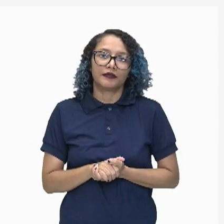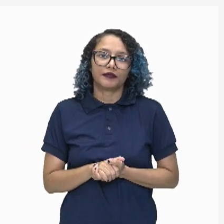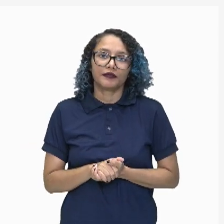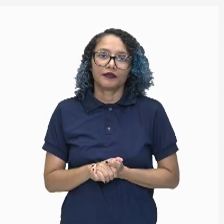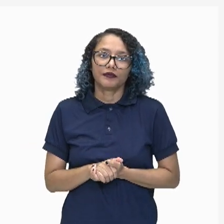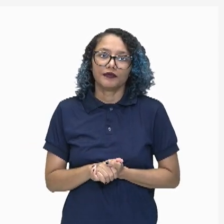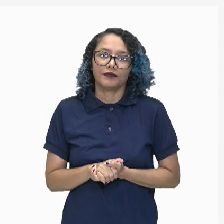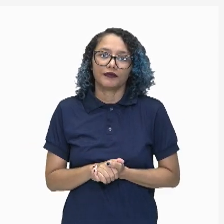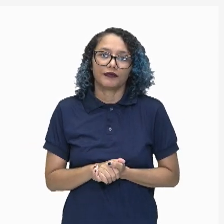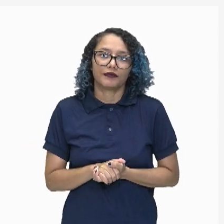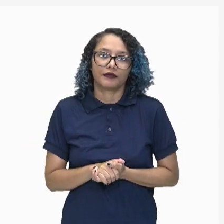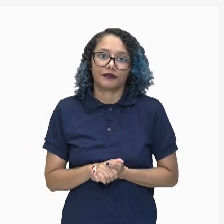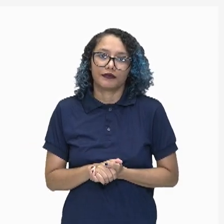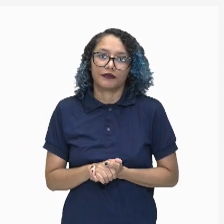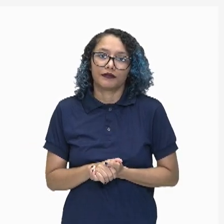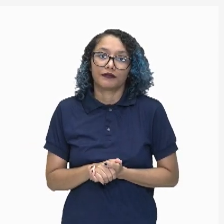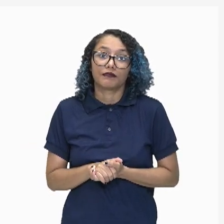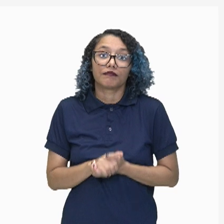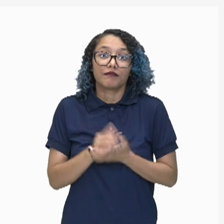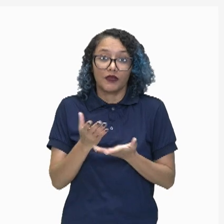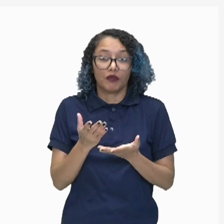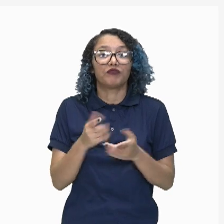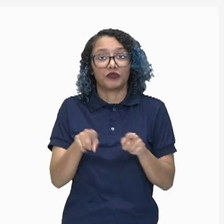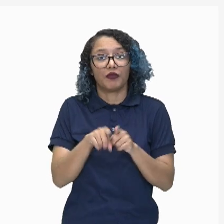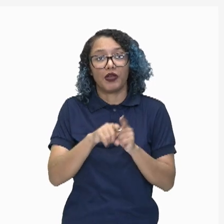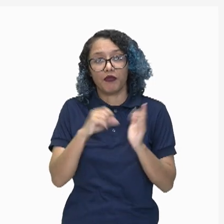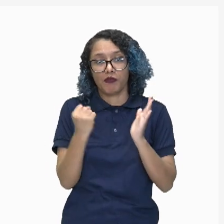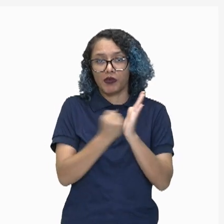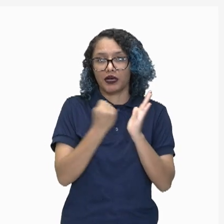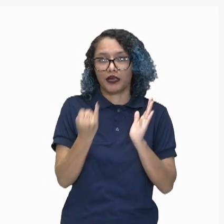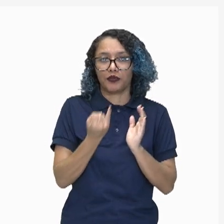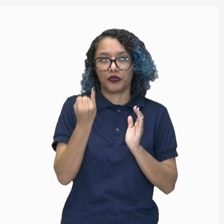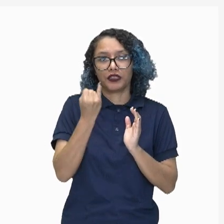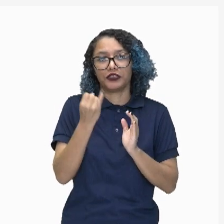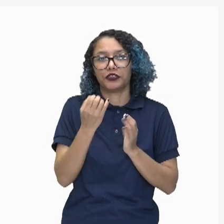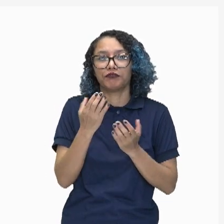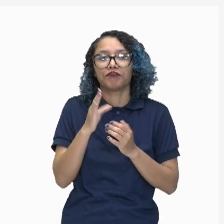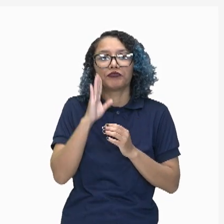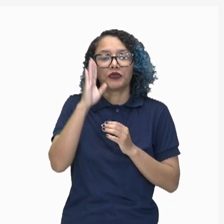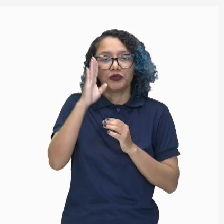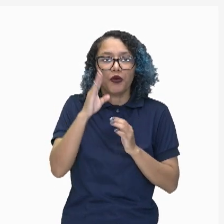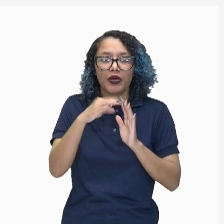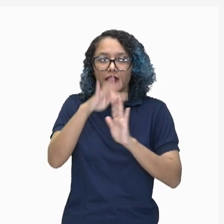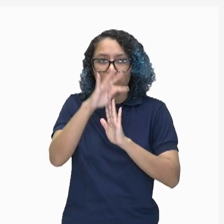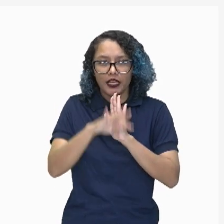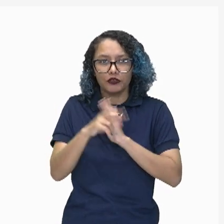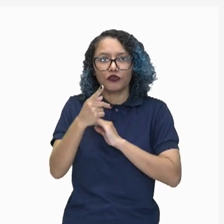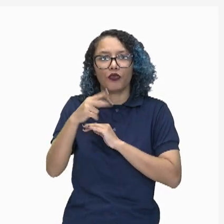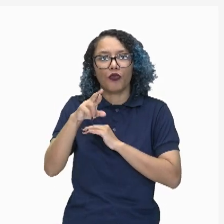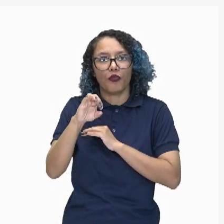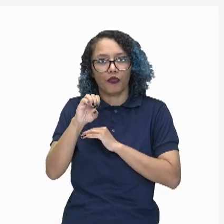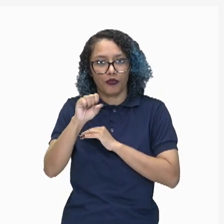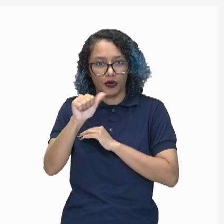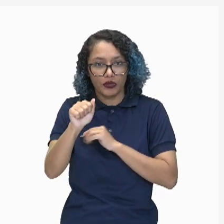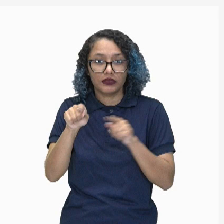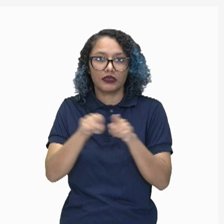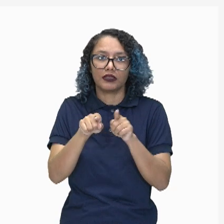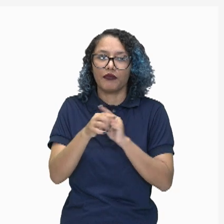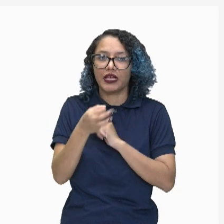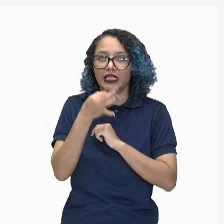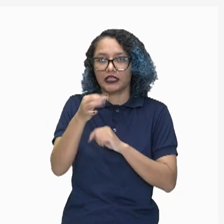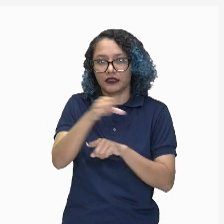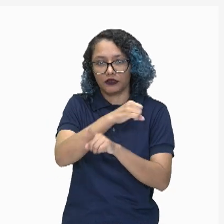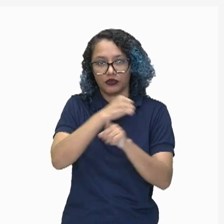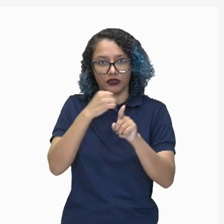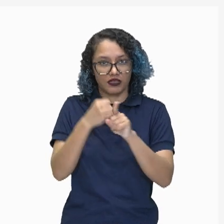Então a narrativa psicológica tornou-se uma marca importante, especialmente na prosa. Também temos uma crítica social de forma indireta, se